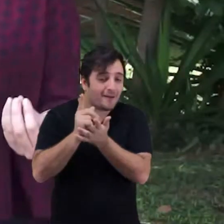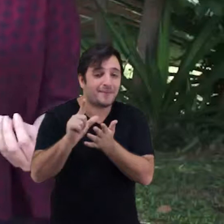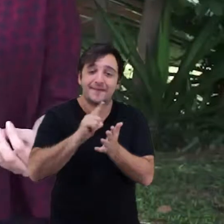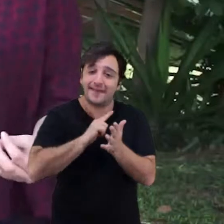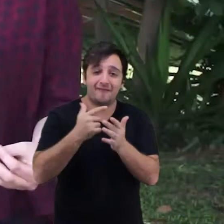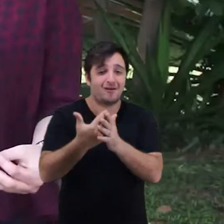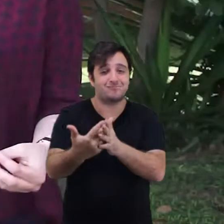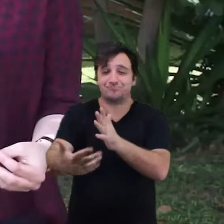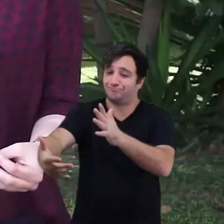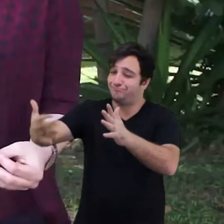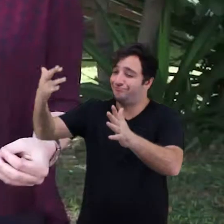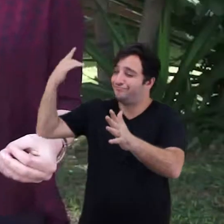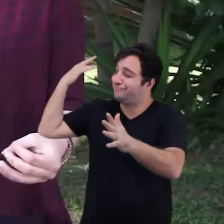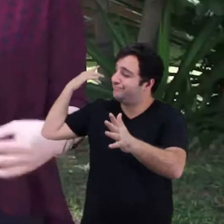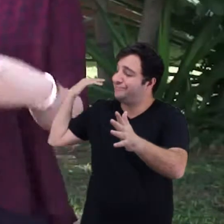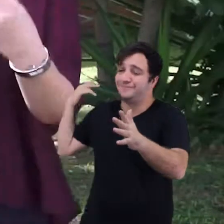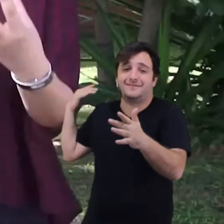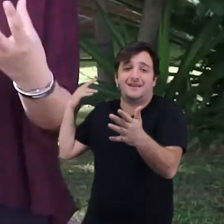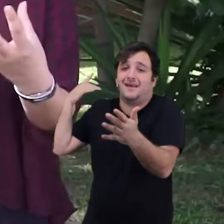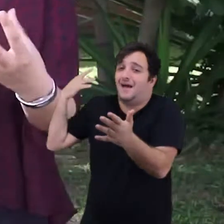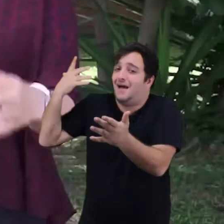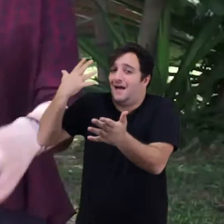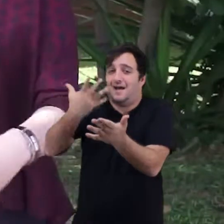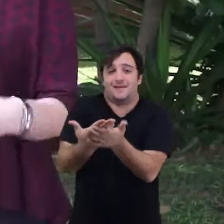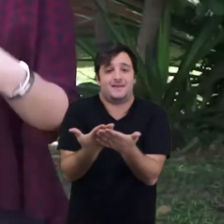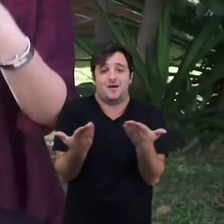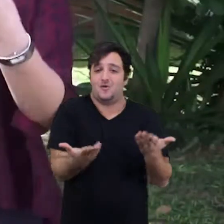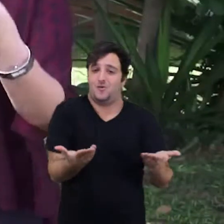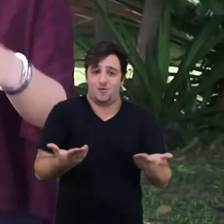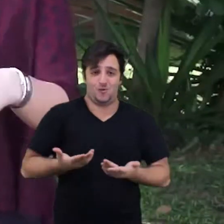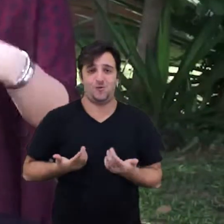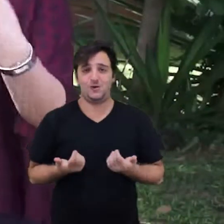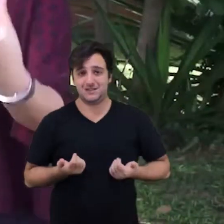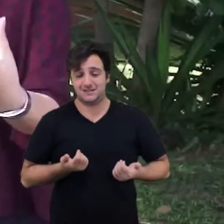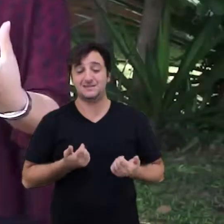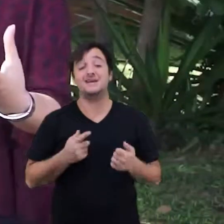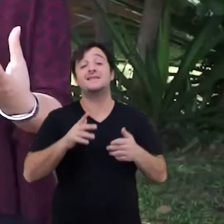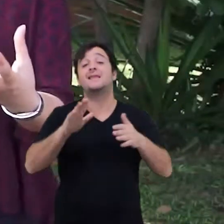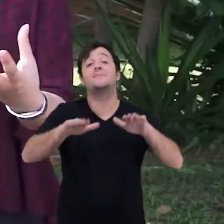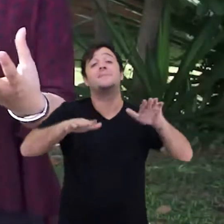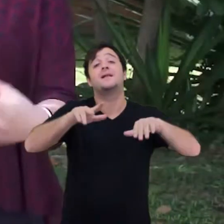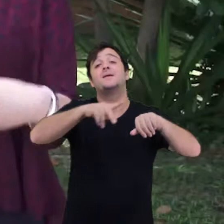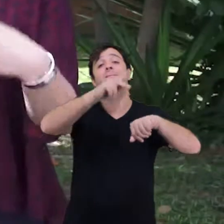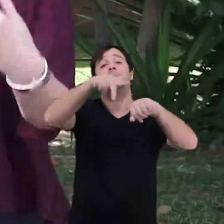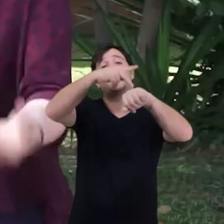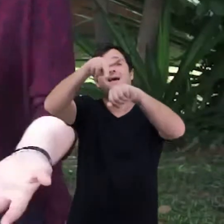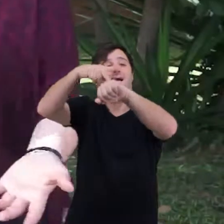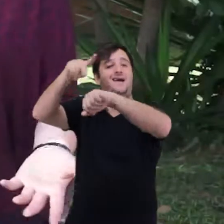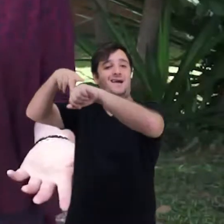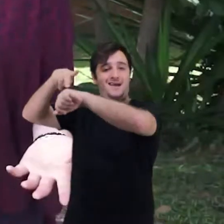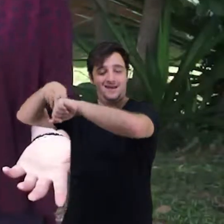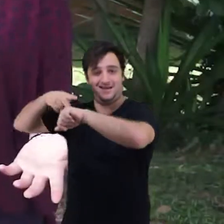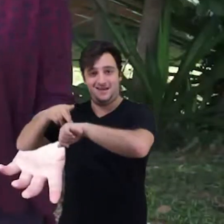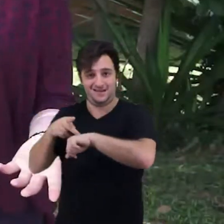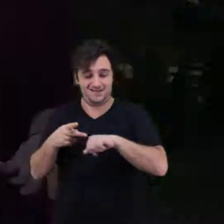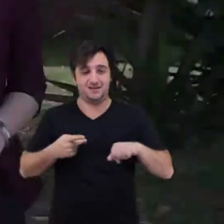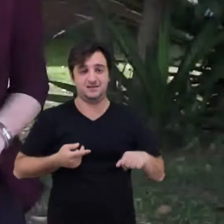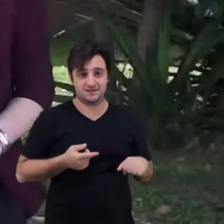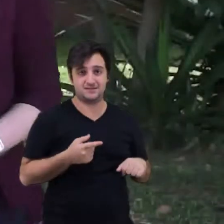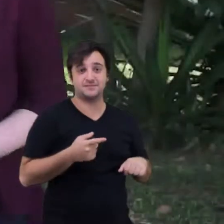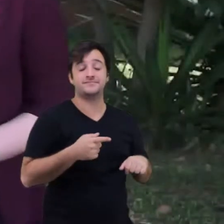de origem para poder pensar recursos que essa pessoa pode novamente acionar para dar continuidade à sua